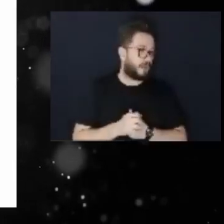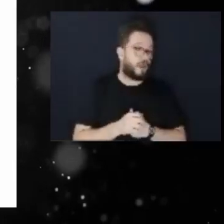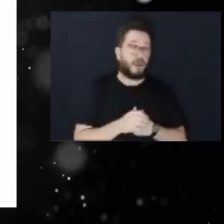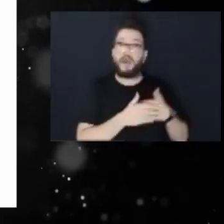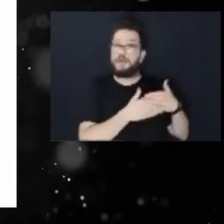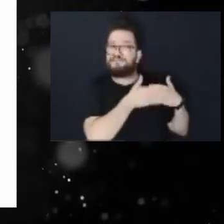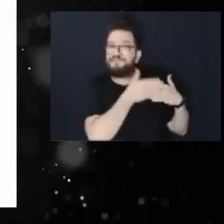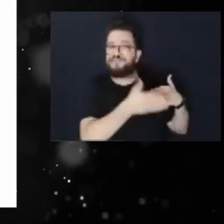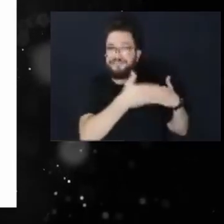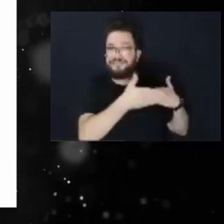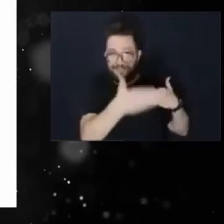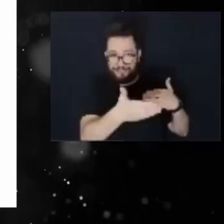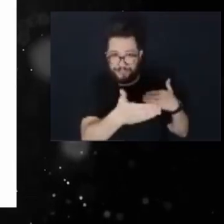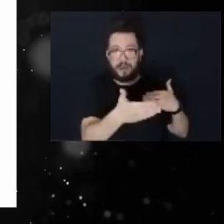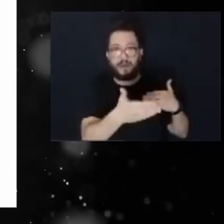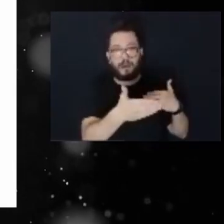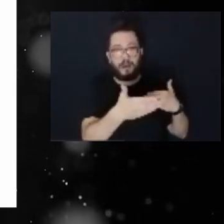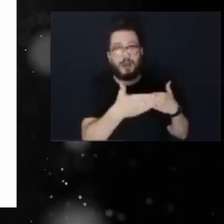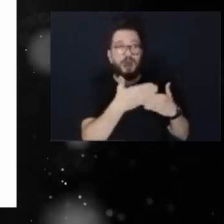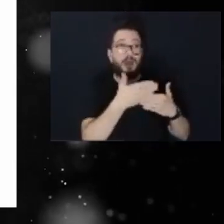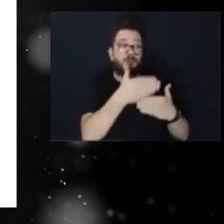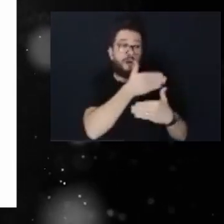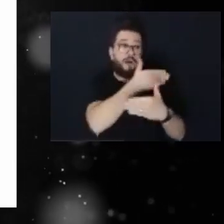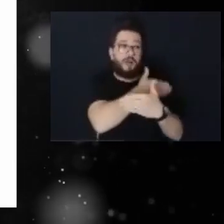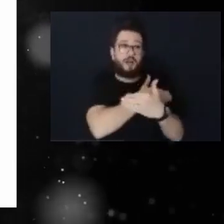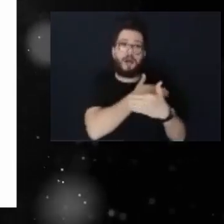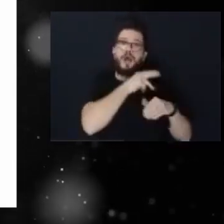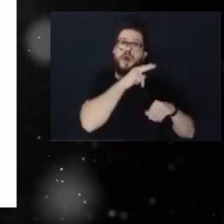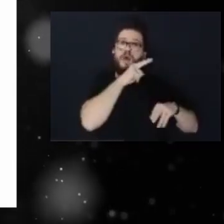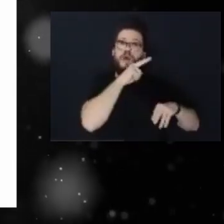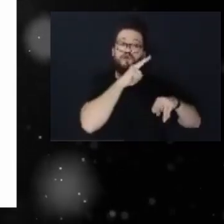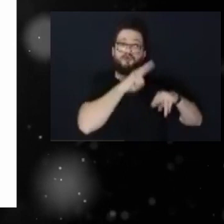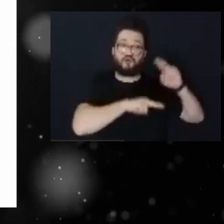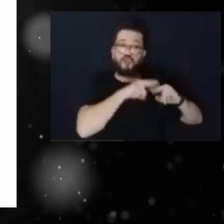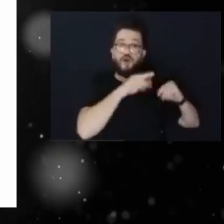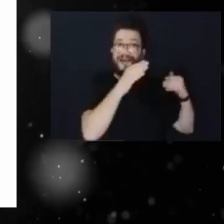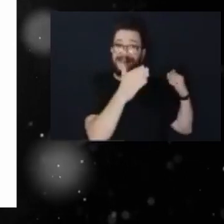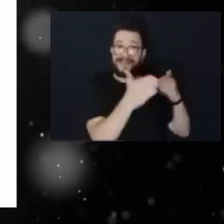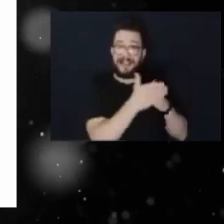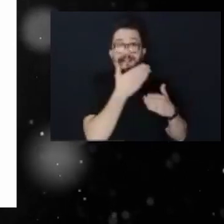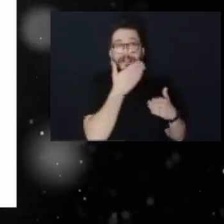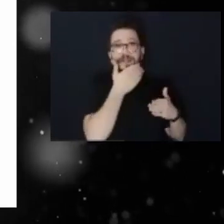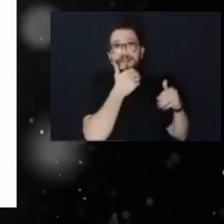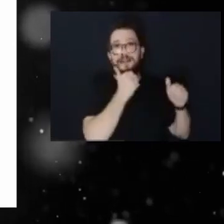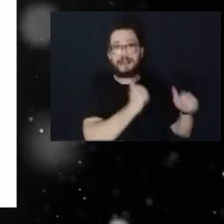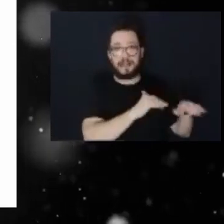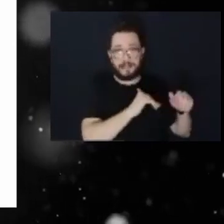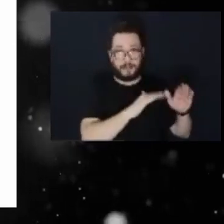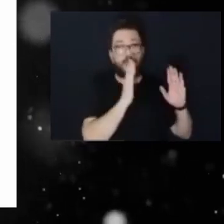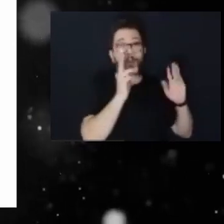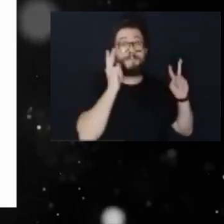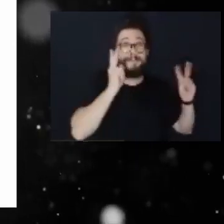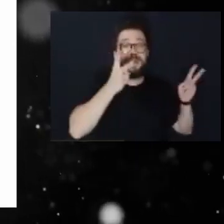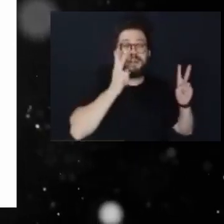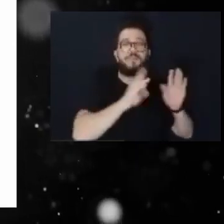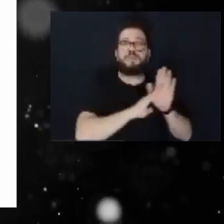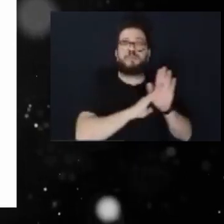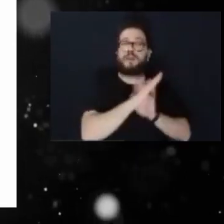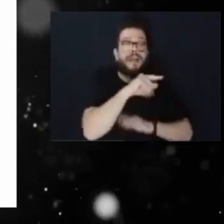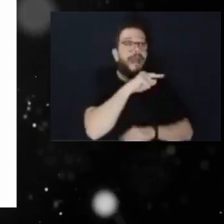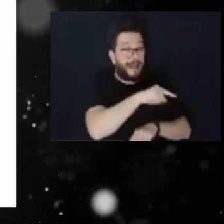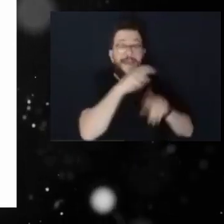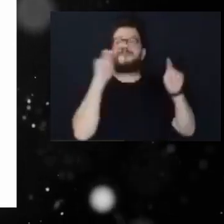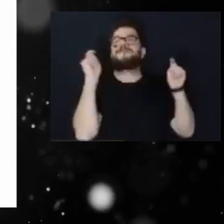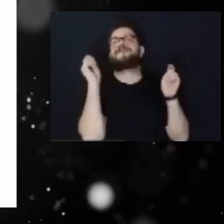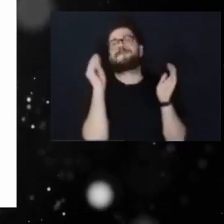meses de junho a setembro do ano passado. E outra cidade com falta de transparência muito